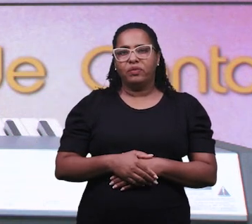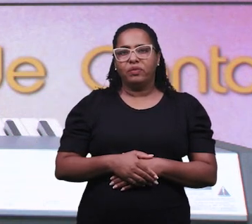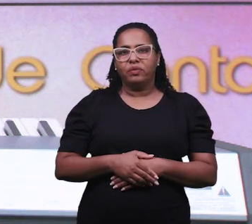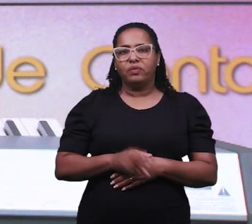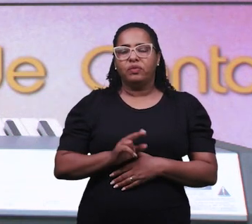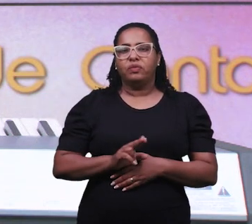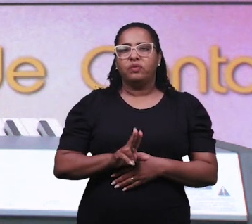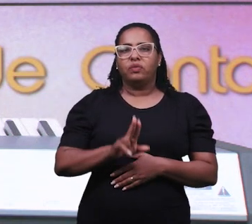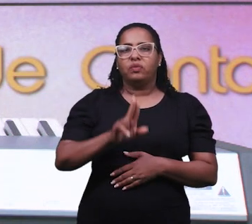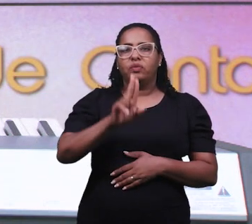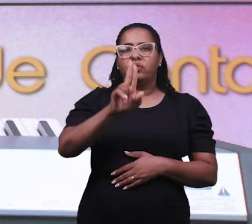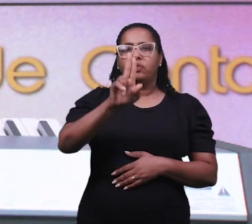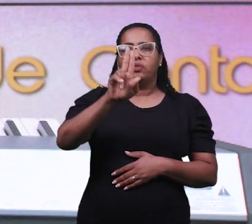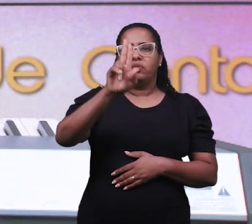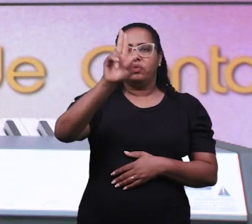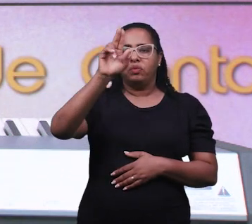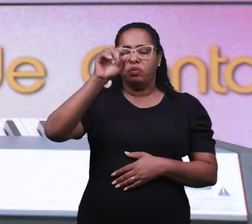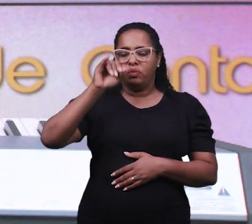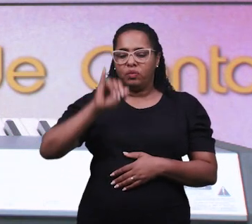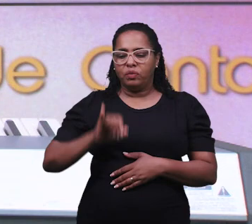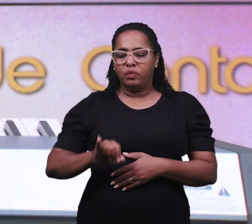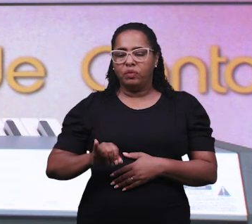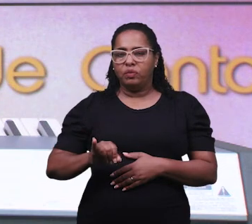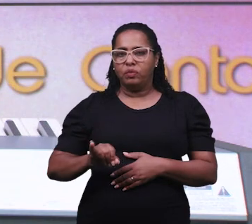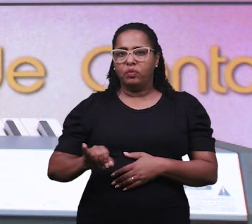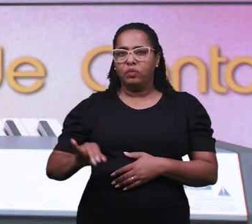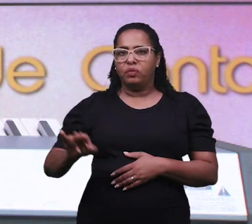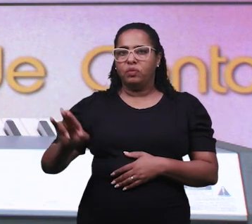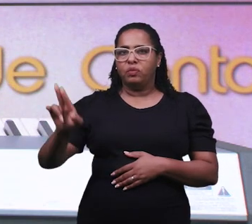Preserve o espaço que você abriu no U.